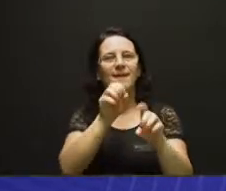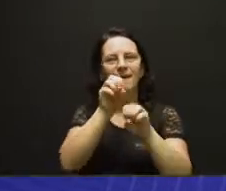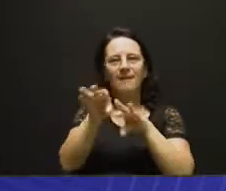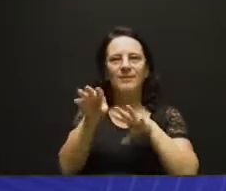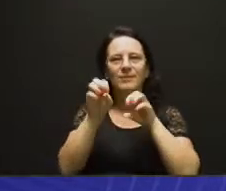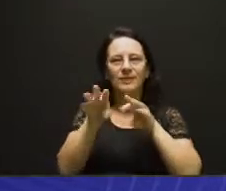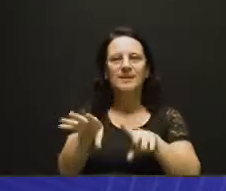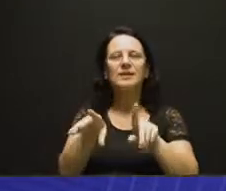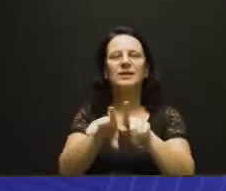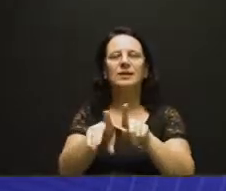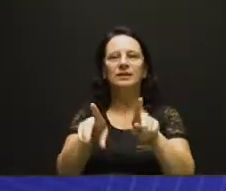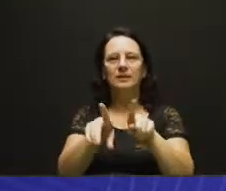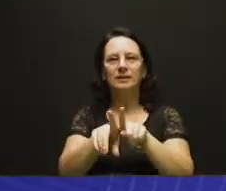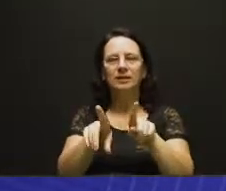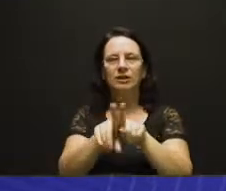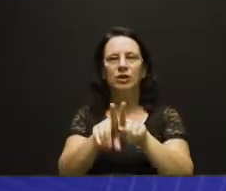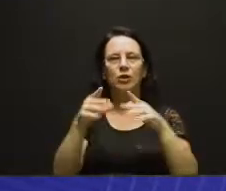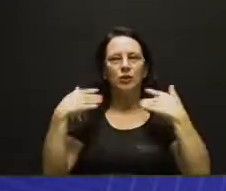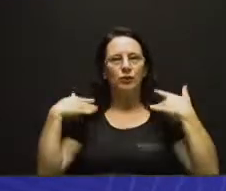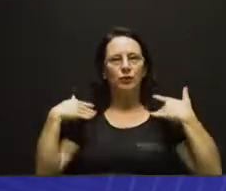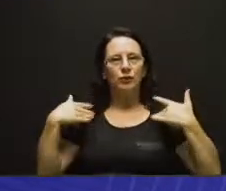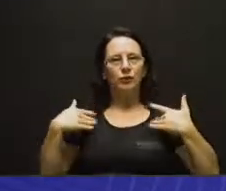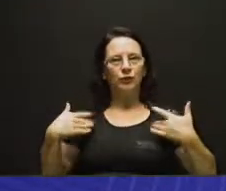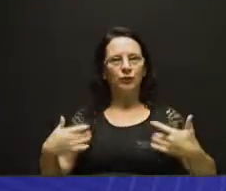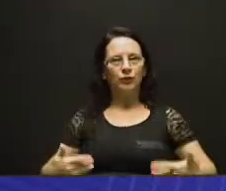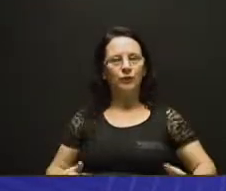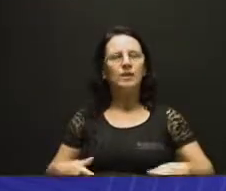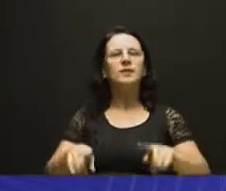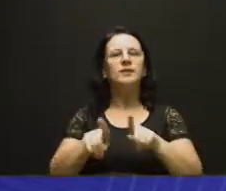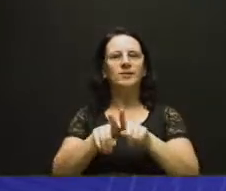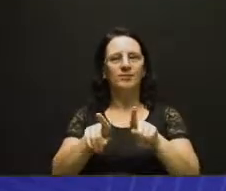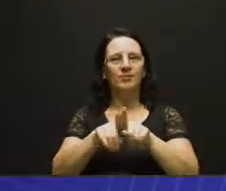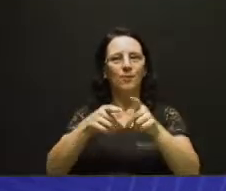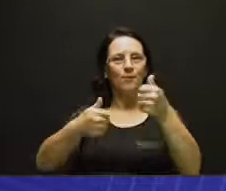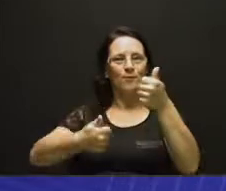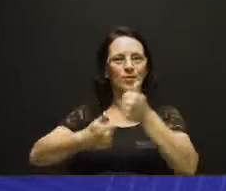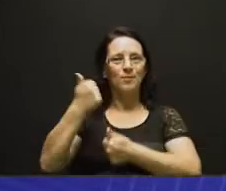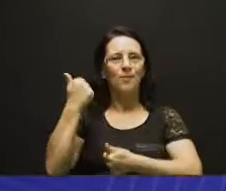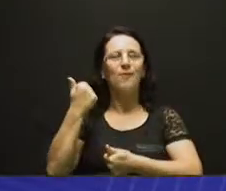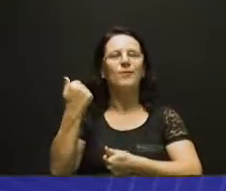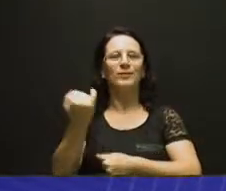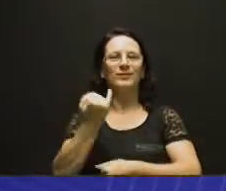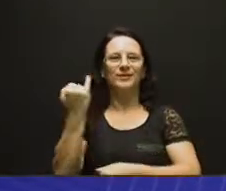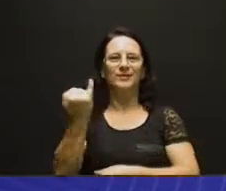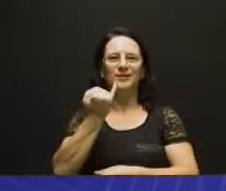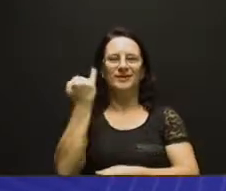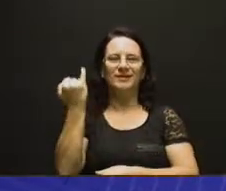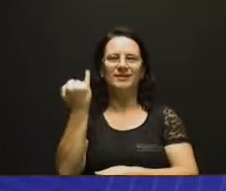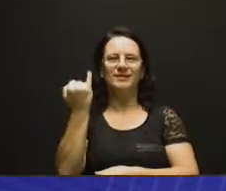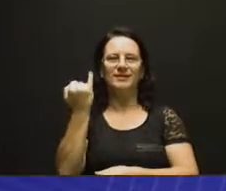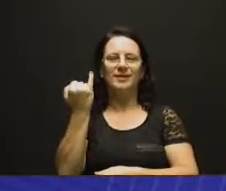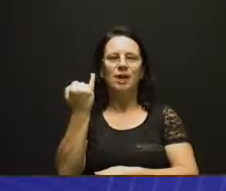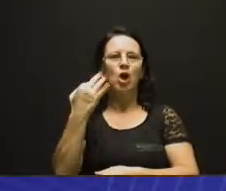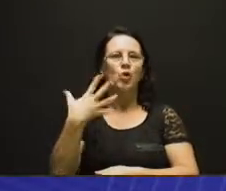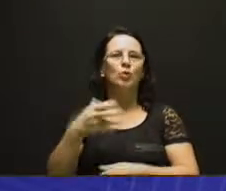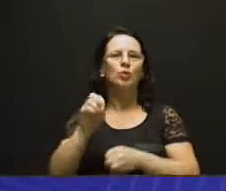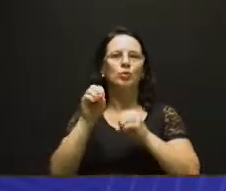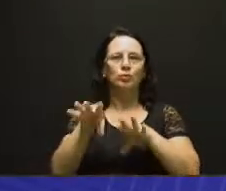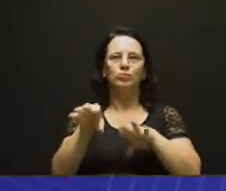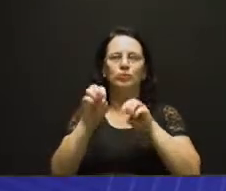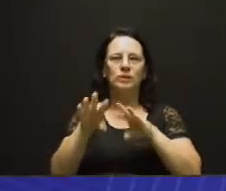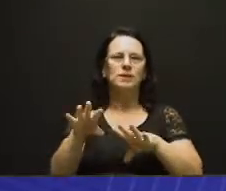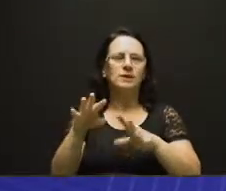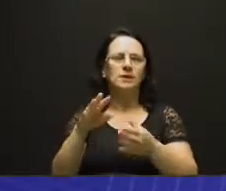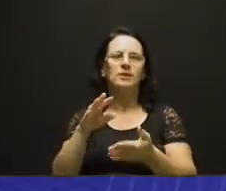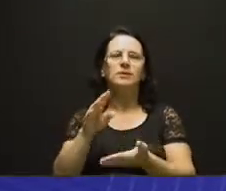gente também fala da educação física é por isso que o esporte é muito importante todas as aulas todas